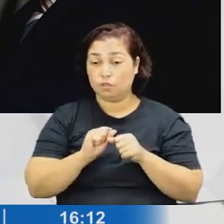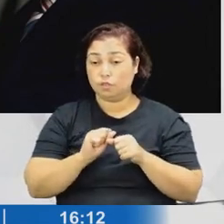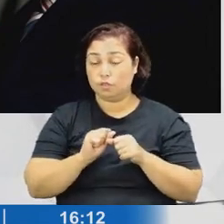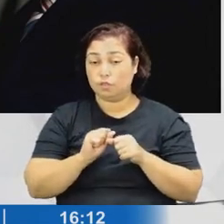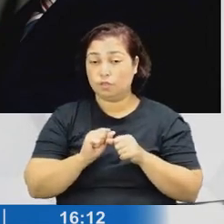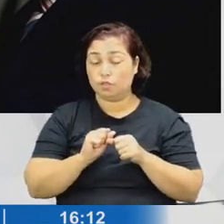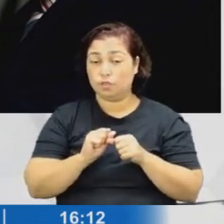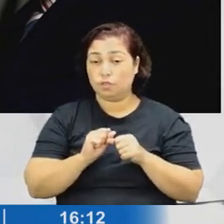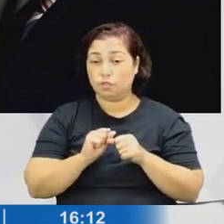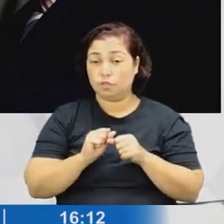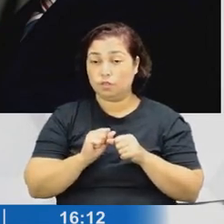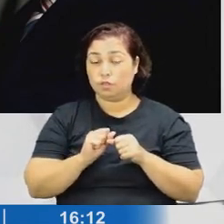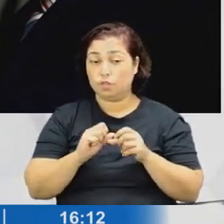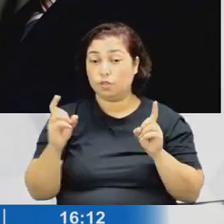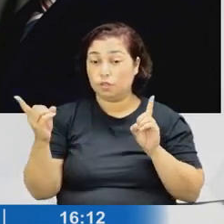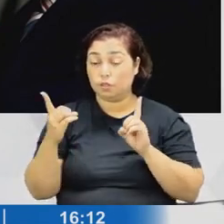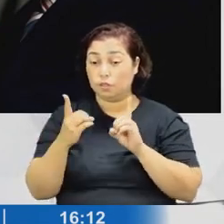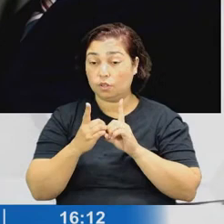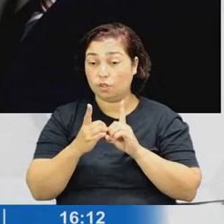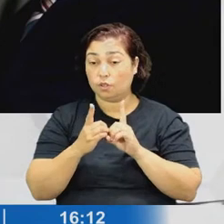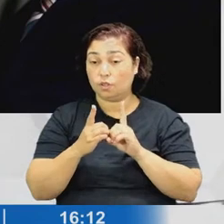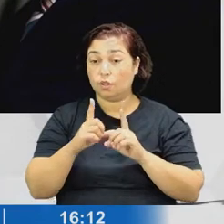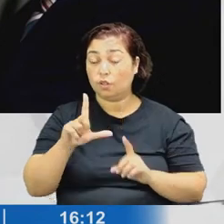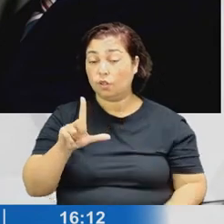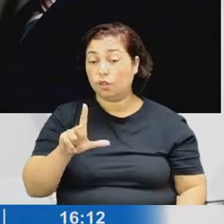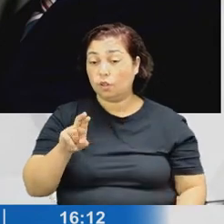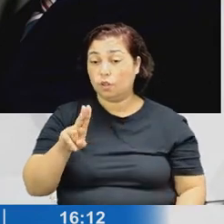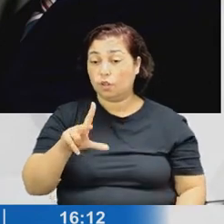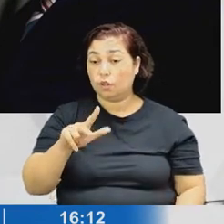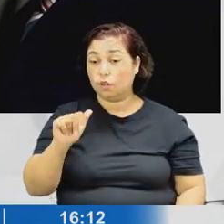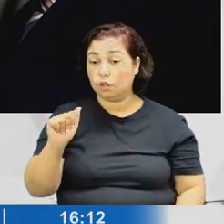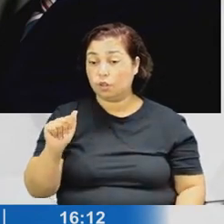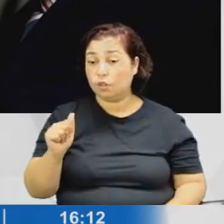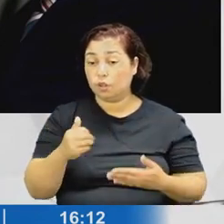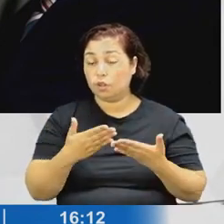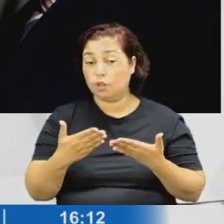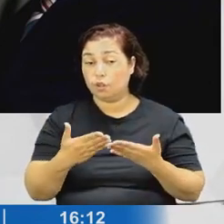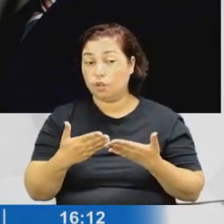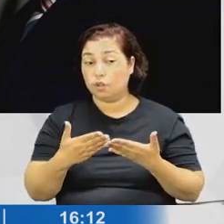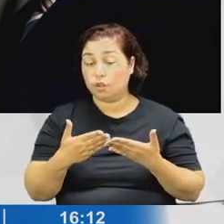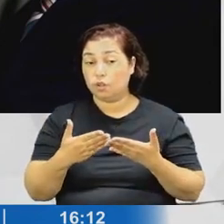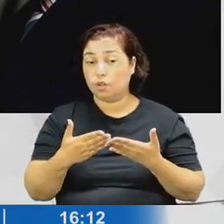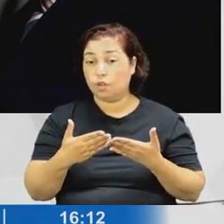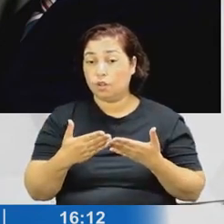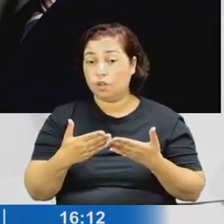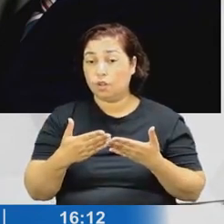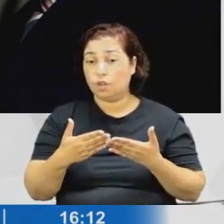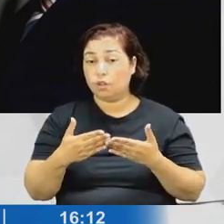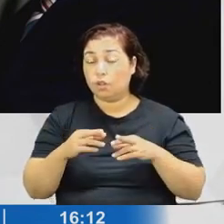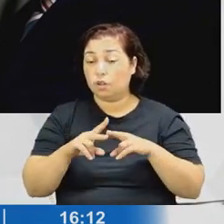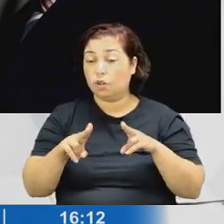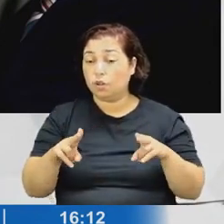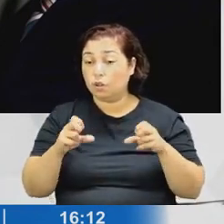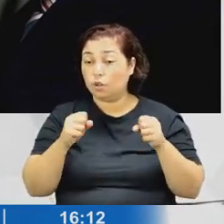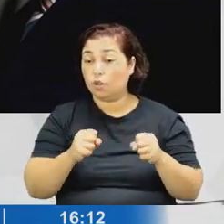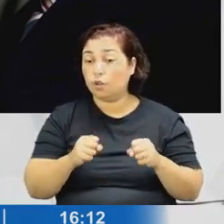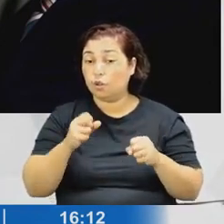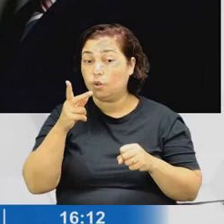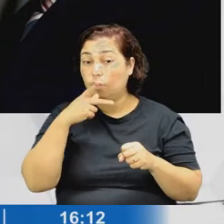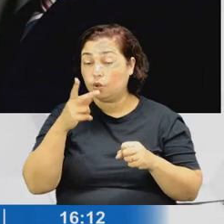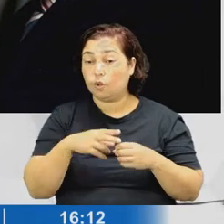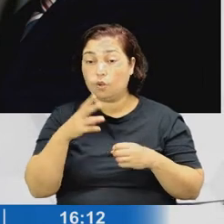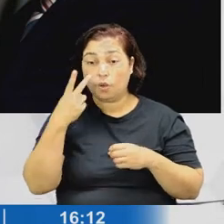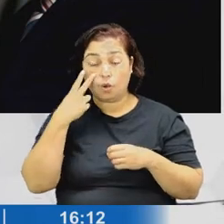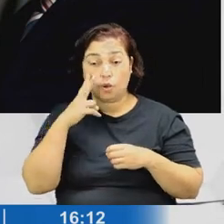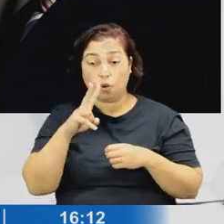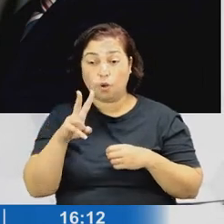se aproximar do Lula dessa forma talvez seja coisas que nunca poderão ser ditas porque porque olhando